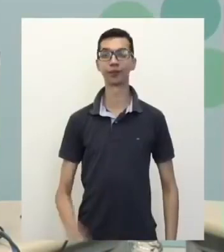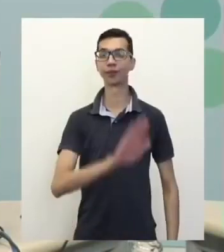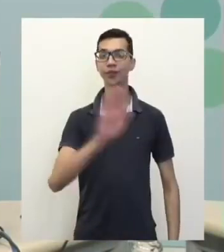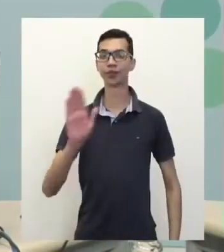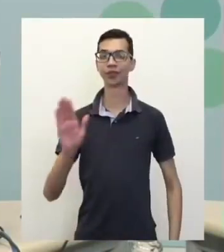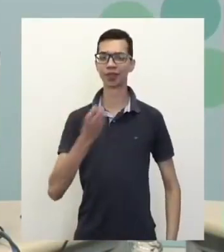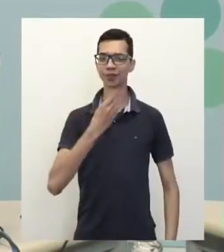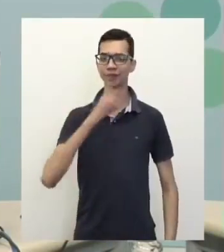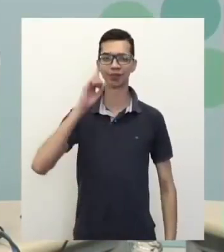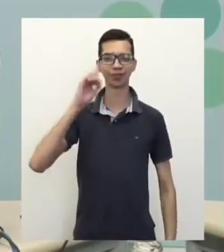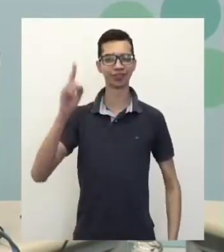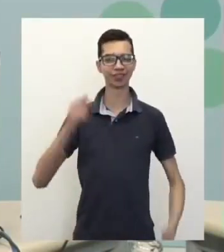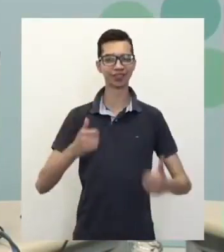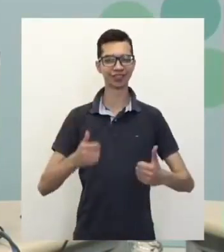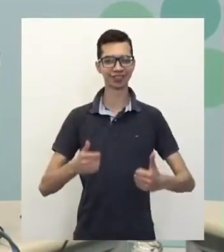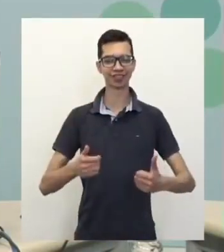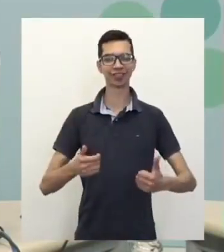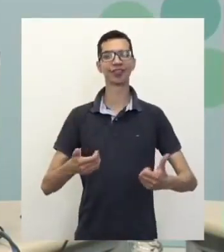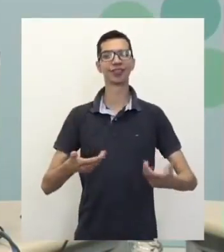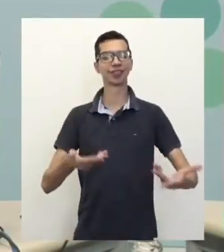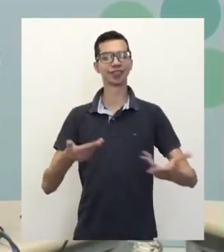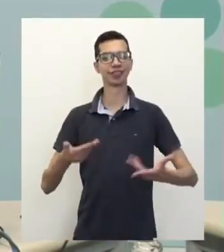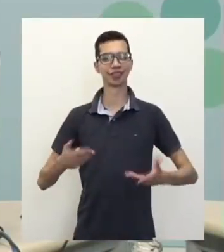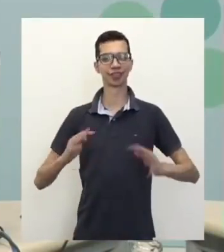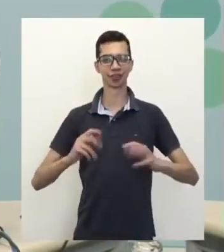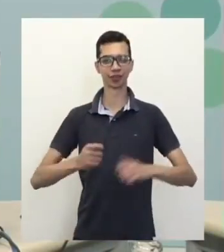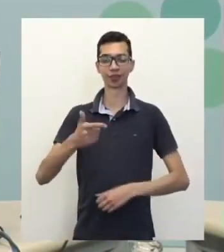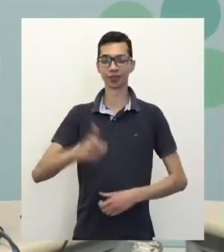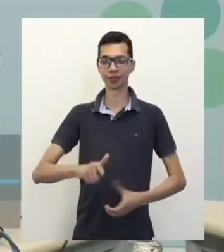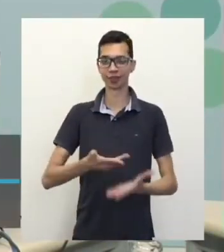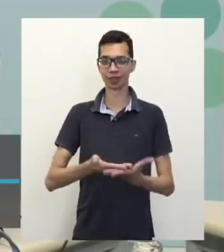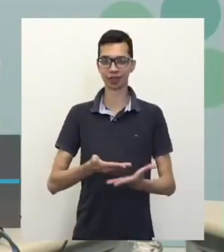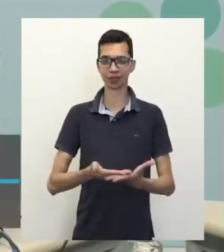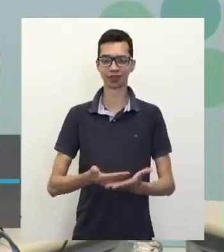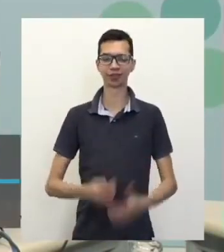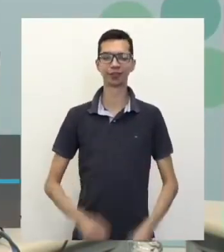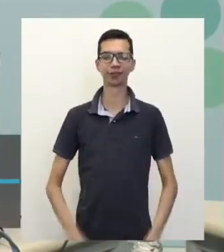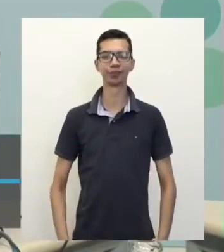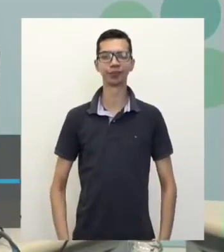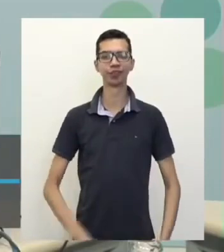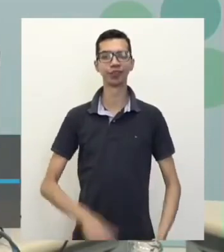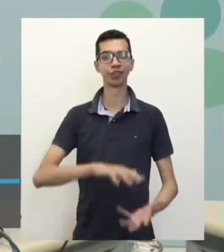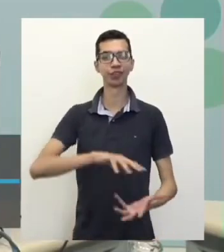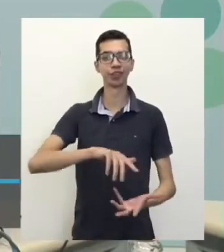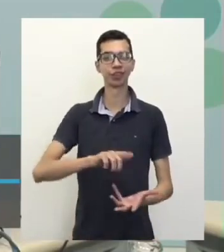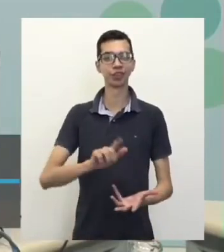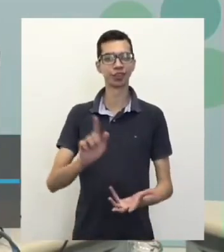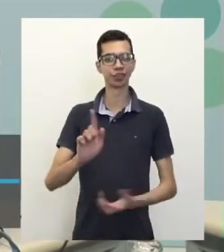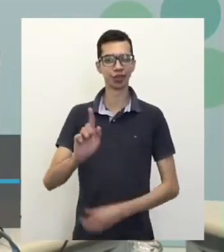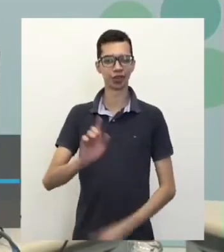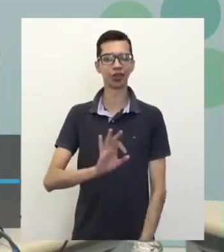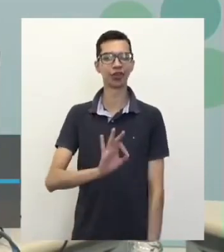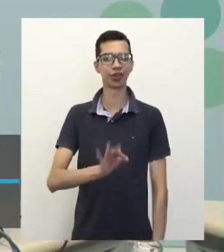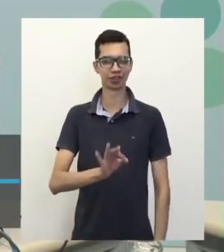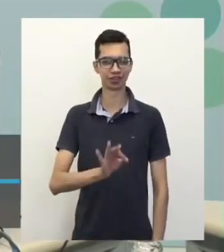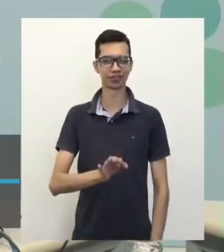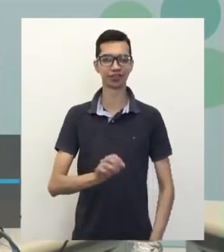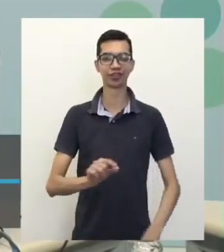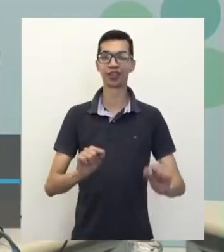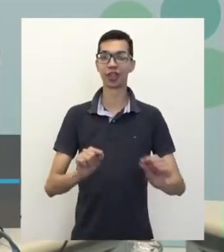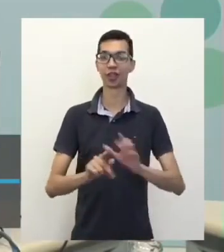Olá, bom dia, sejam todos bem-vindos a mais uma aula de Geografia, né? Do componente curricular